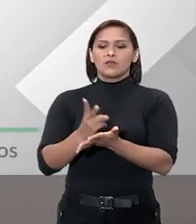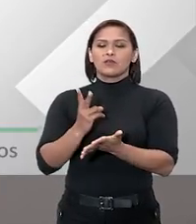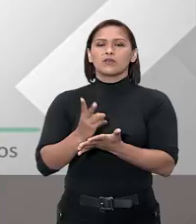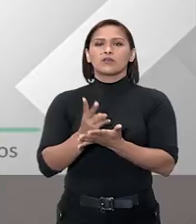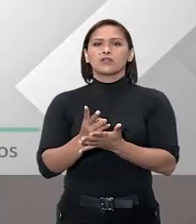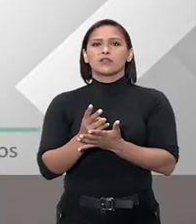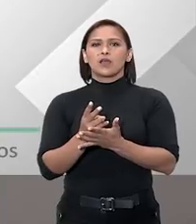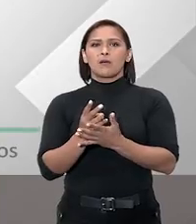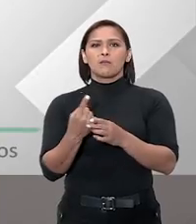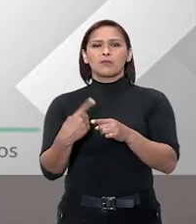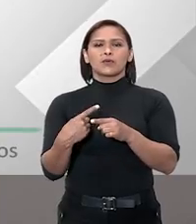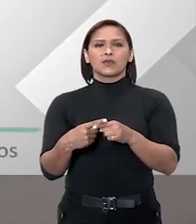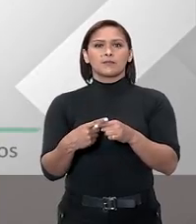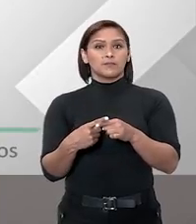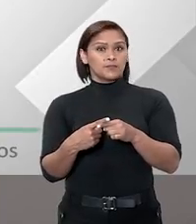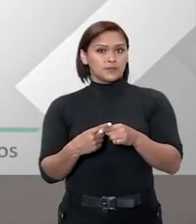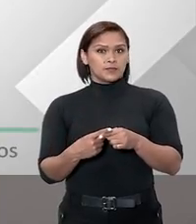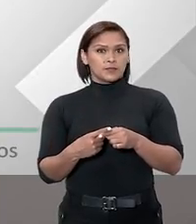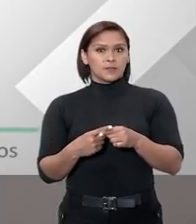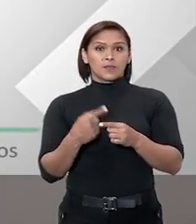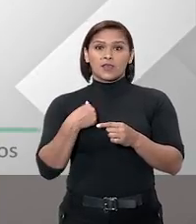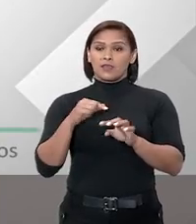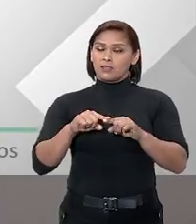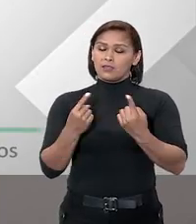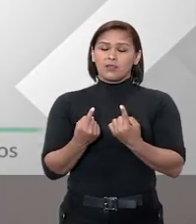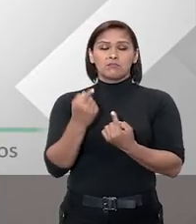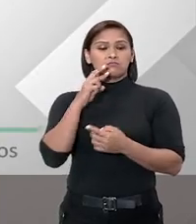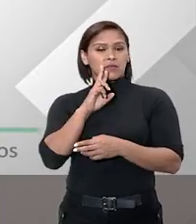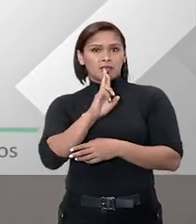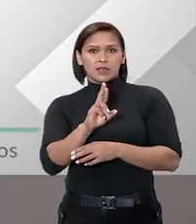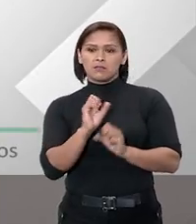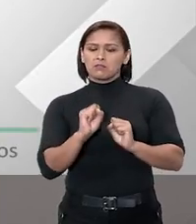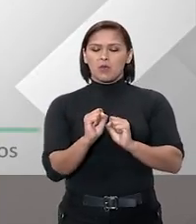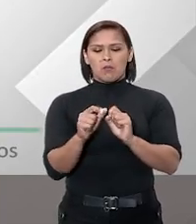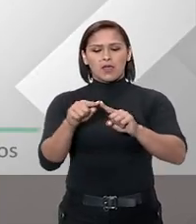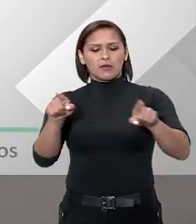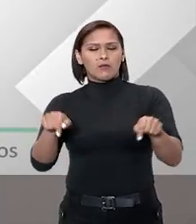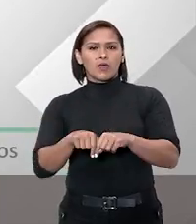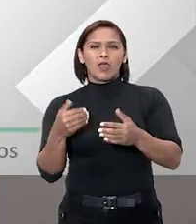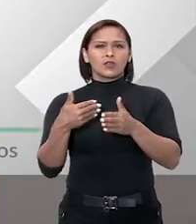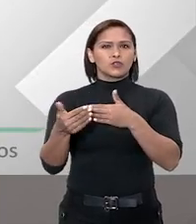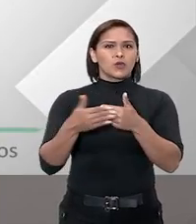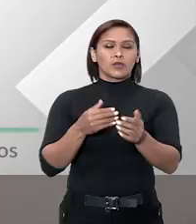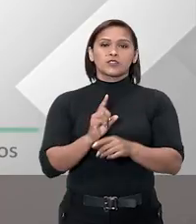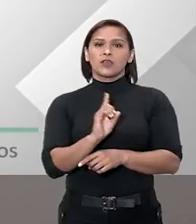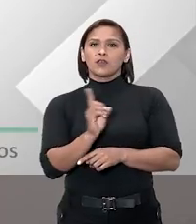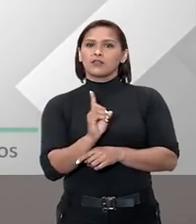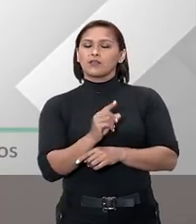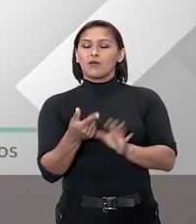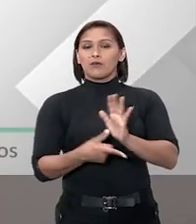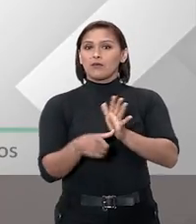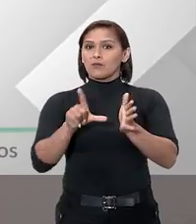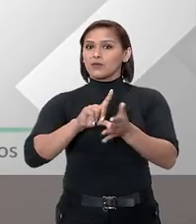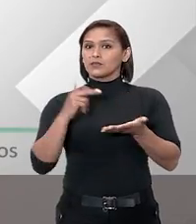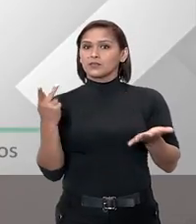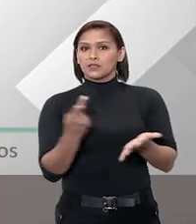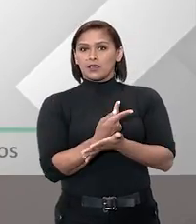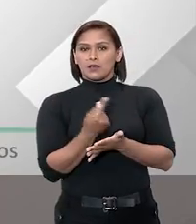continuada. E seria isso, não é em qualquer lugar, de qualquer jeito, como era